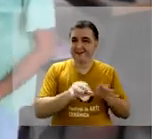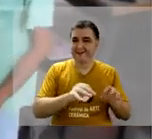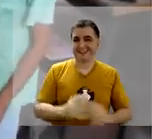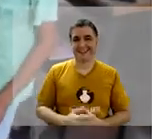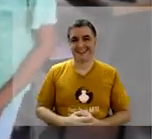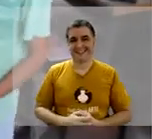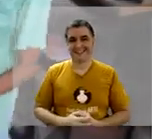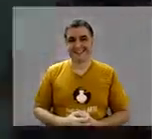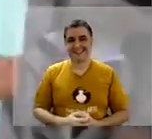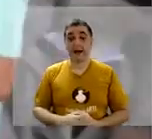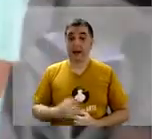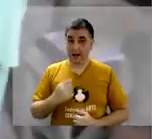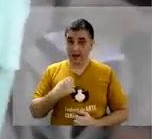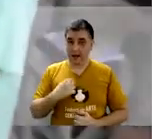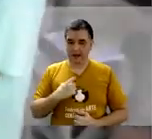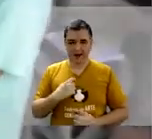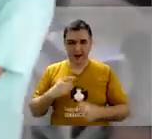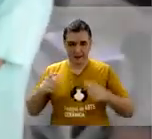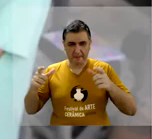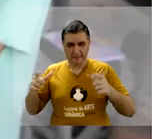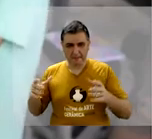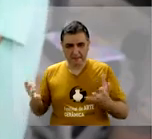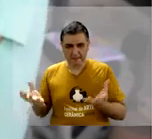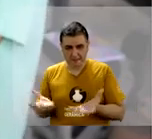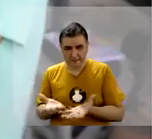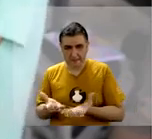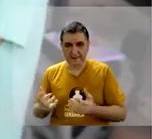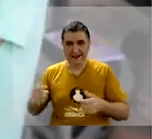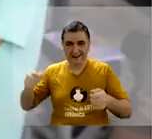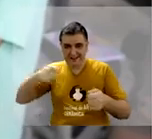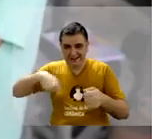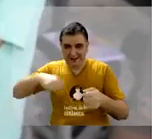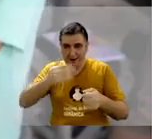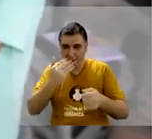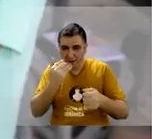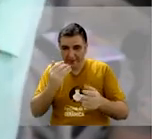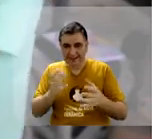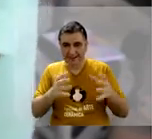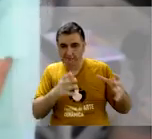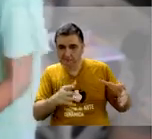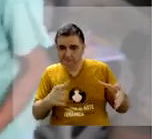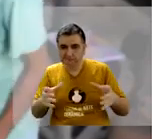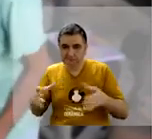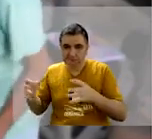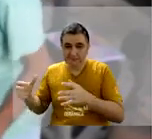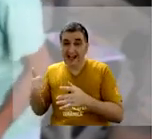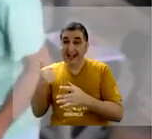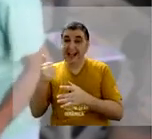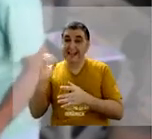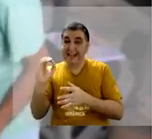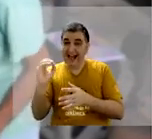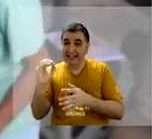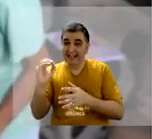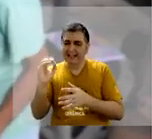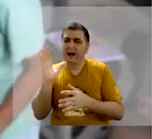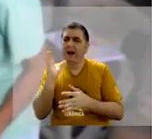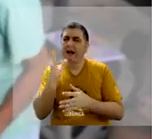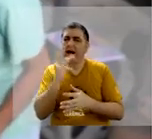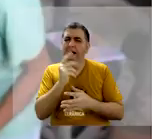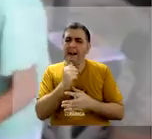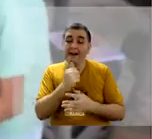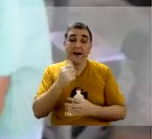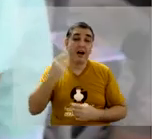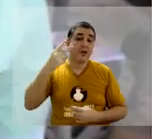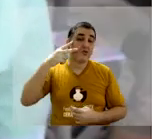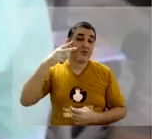outros já gostam. Para mim fazer 10 panelas com tampa, eu levo 2 dias. Eles fazem até 100 dentro de